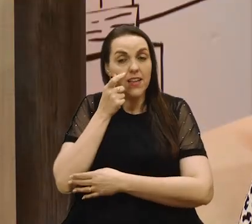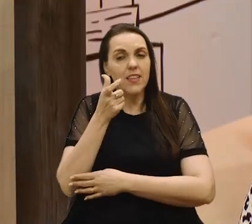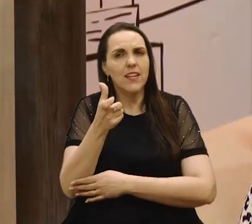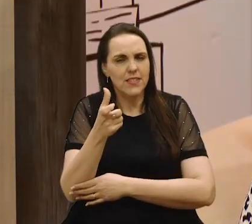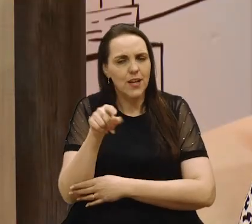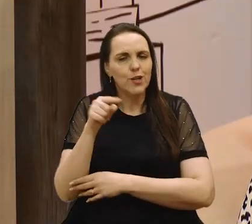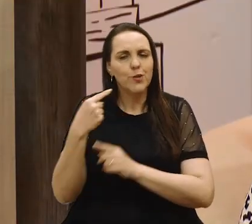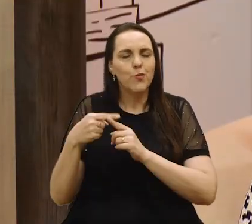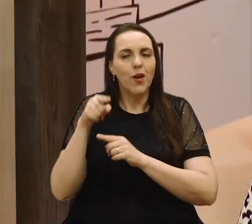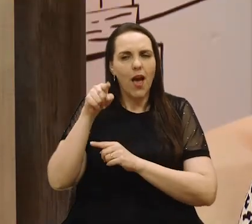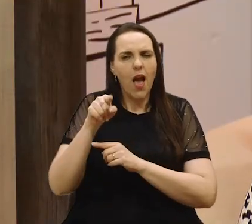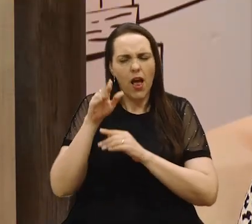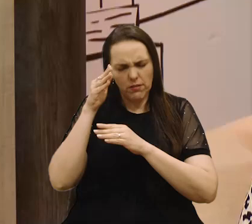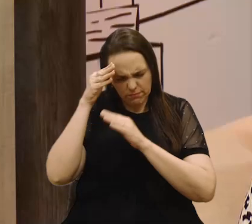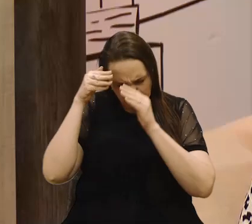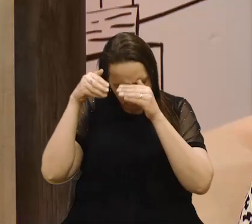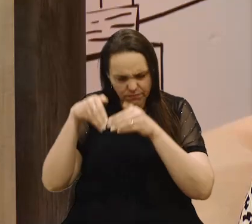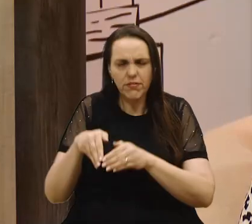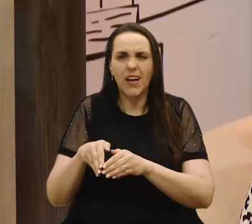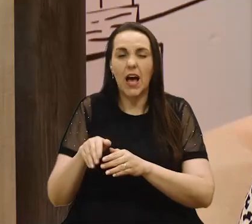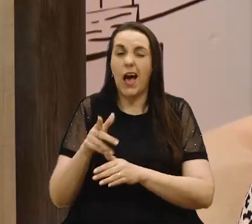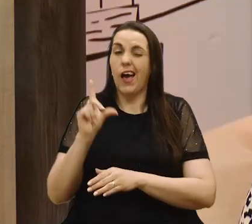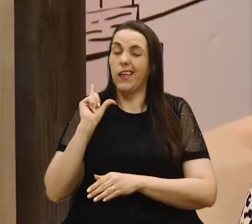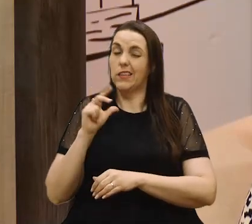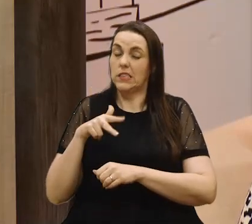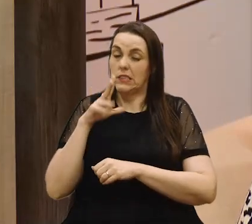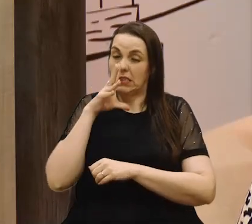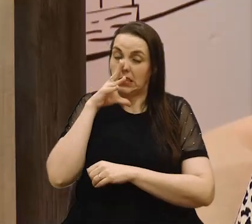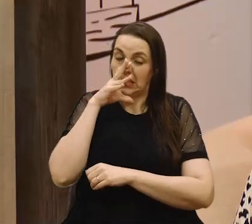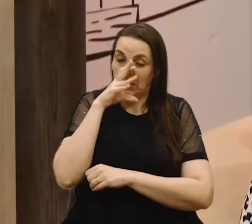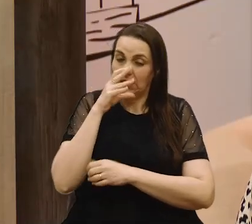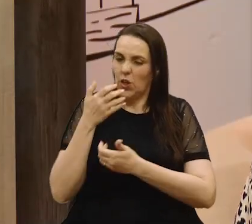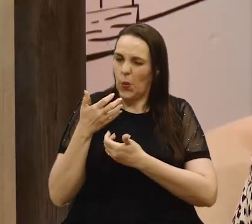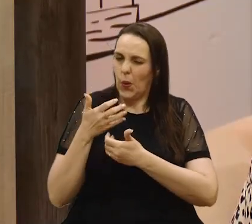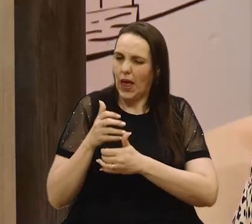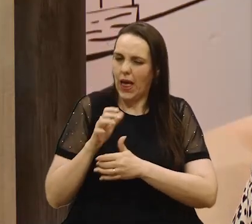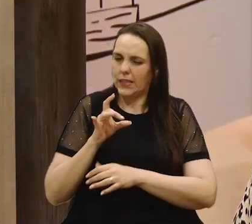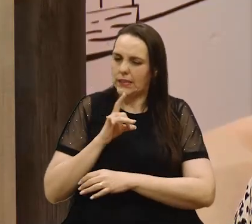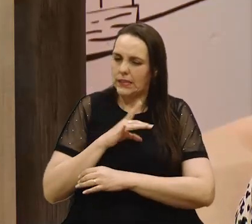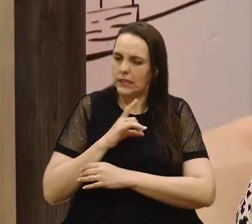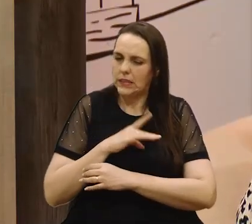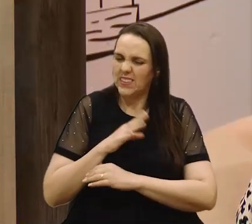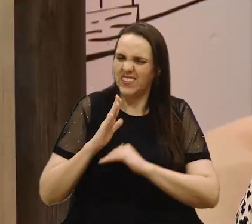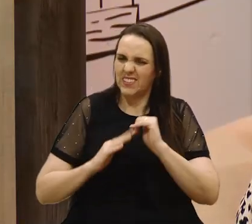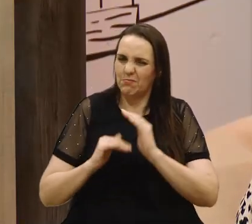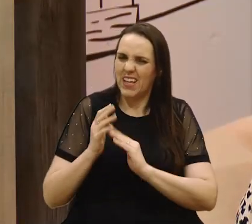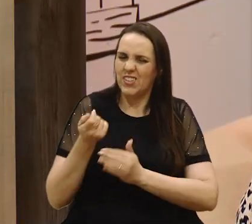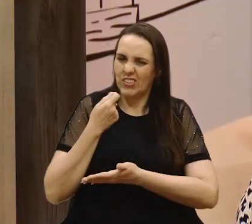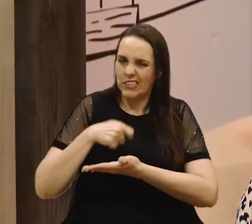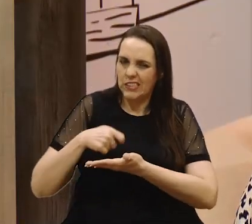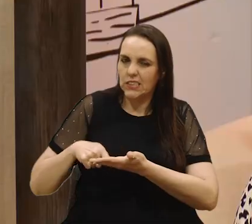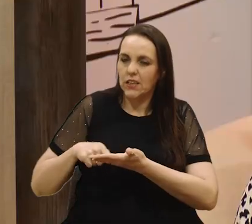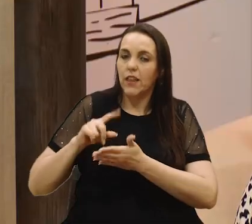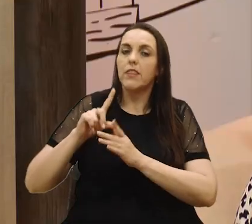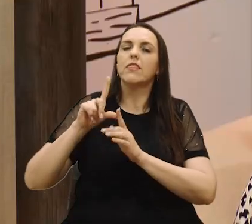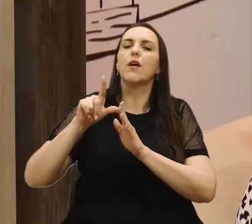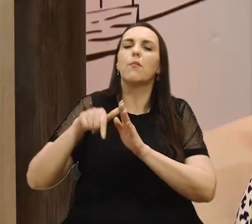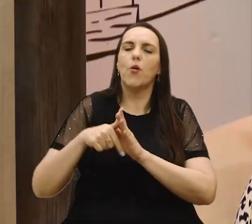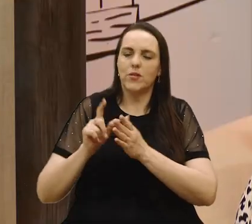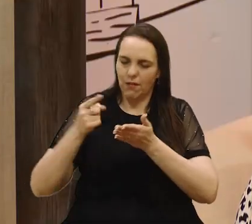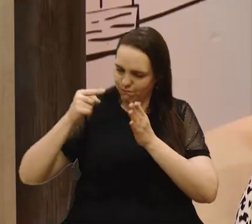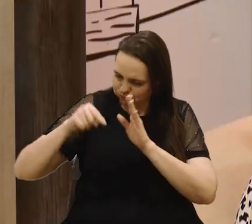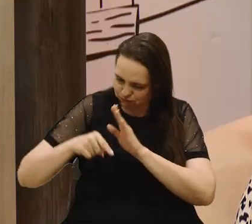porque ela entra de cabeça, assim, primeiro ela resiste, ela tem um certo receio de estar fazendo esse exercício, e depois